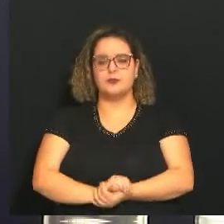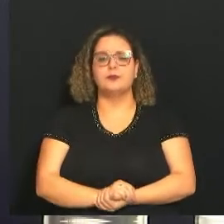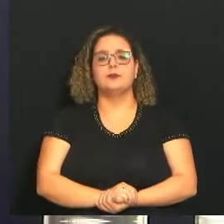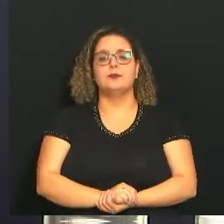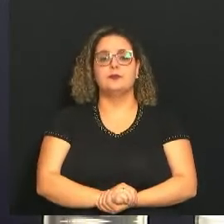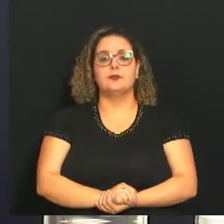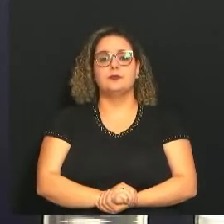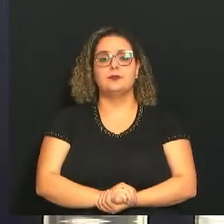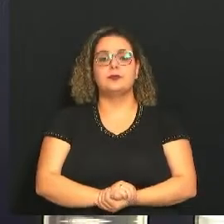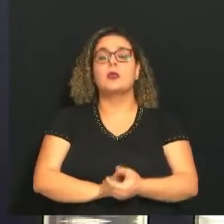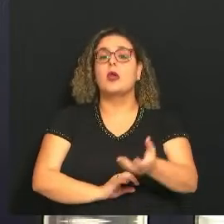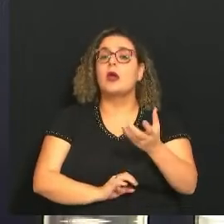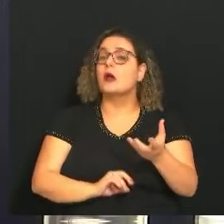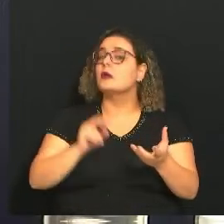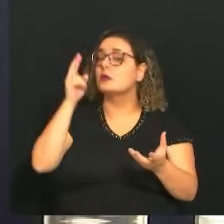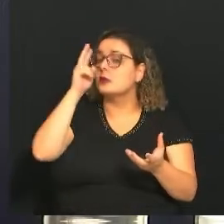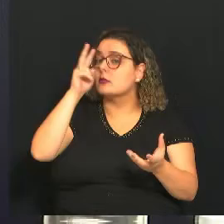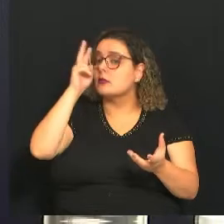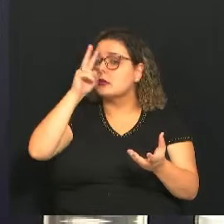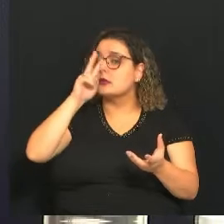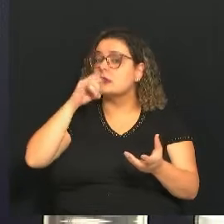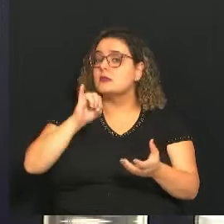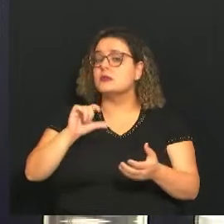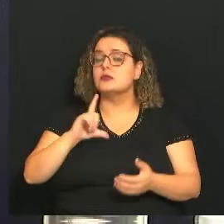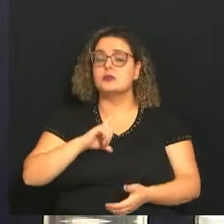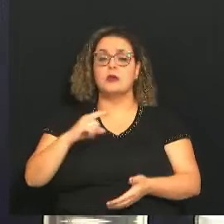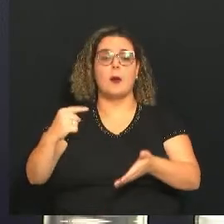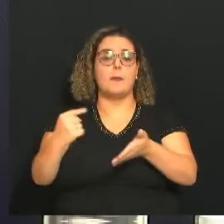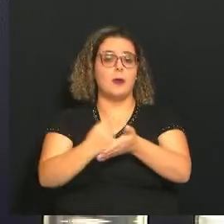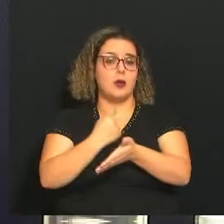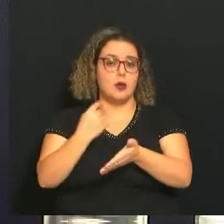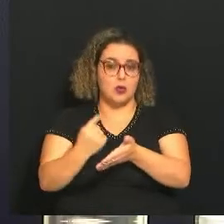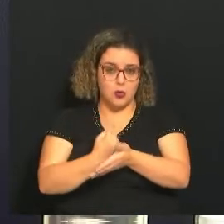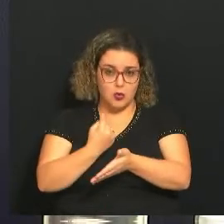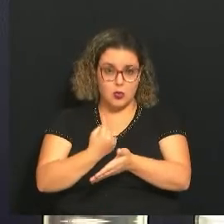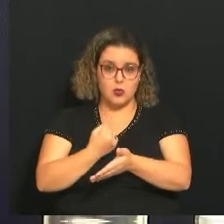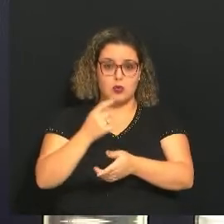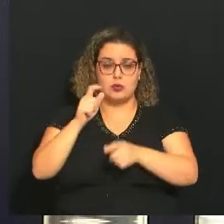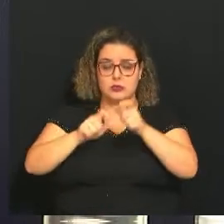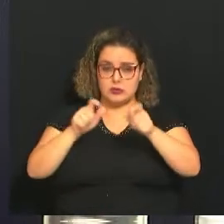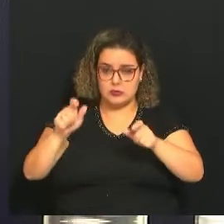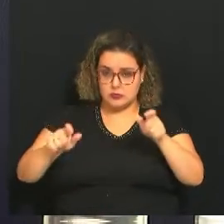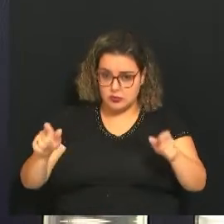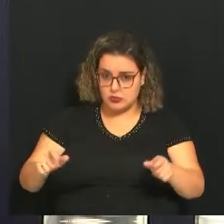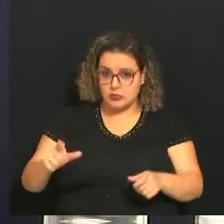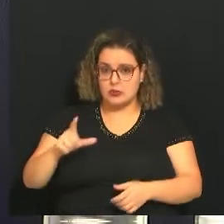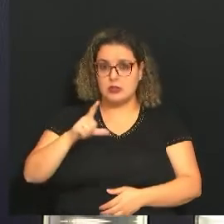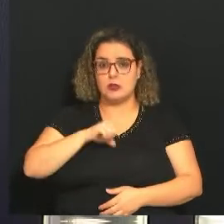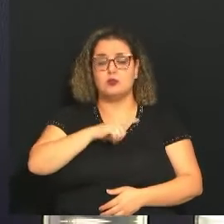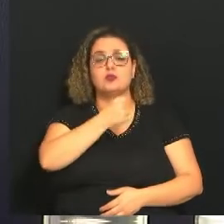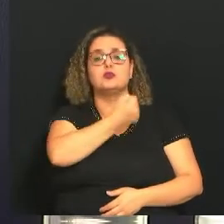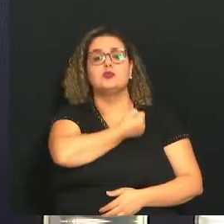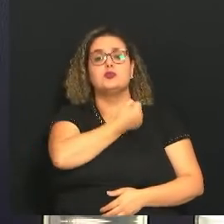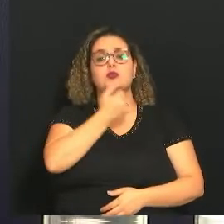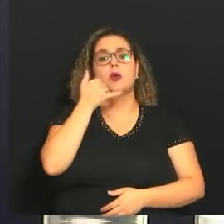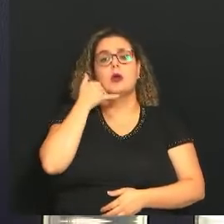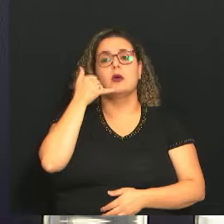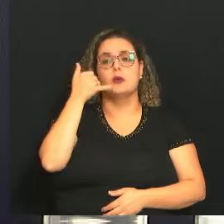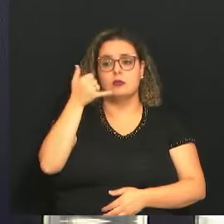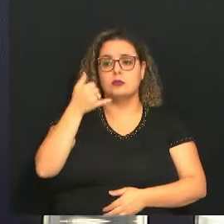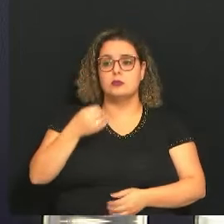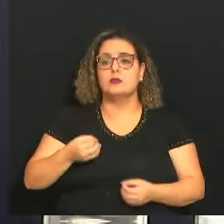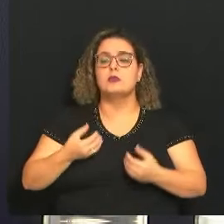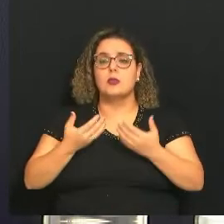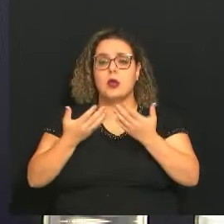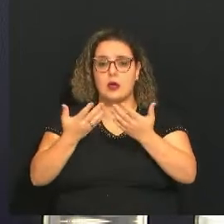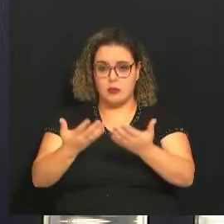que, caso a gente tenha perguntas, né, à participação popular, nós temos um número de telefone que a gente vai estar disponibilizando